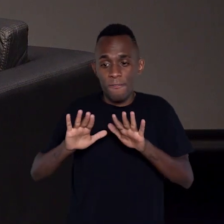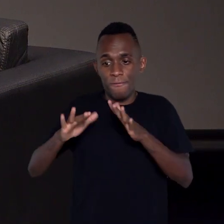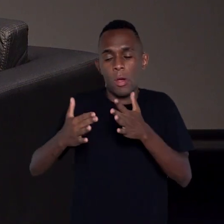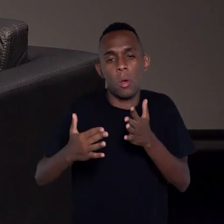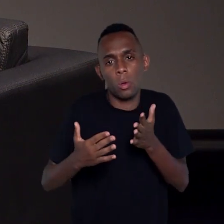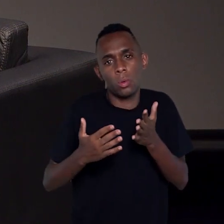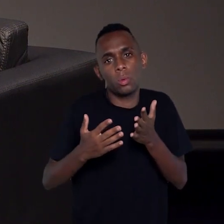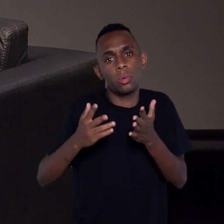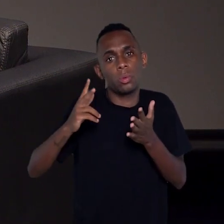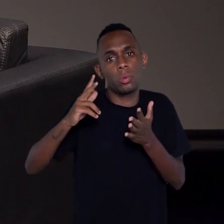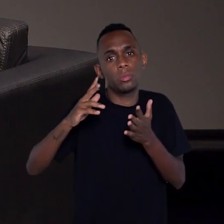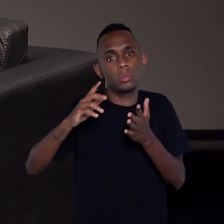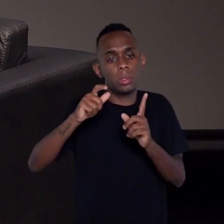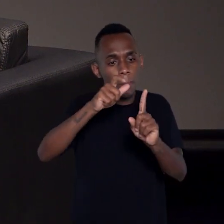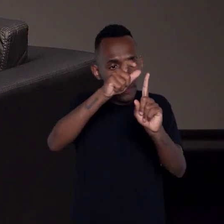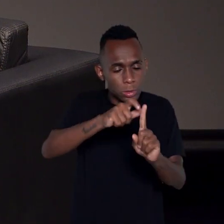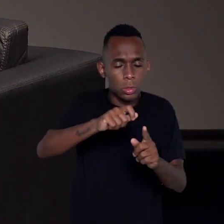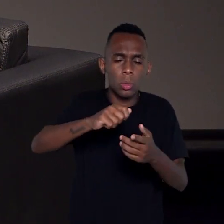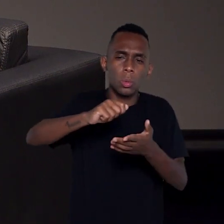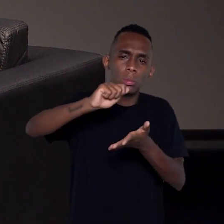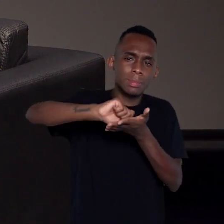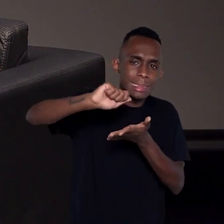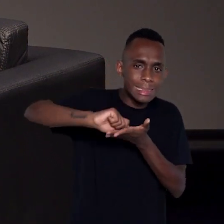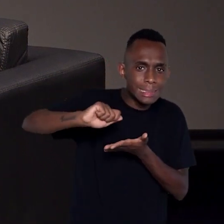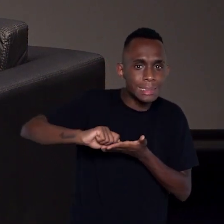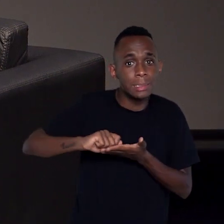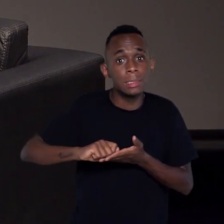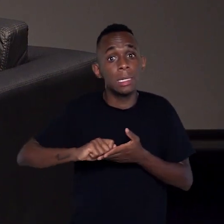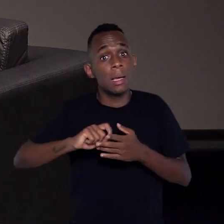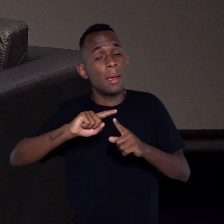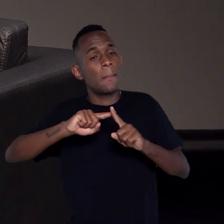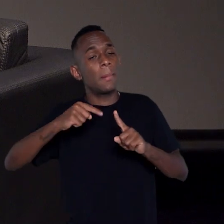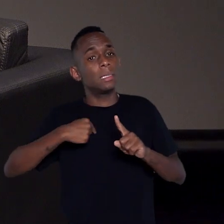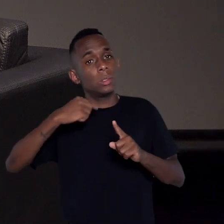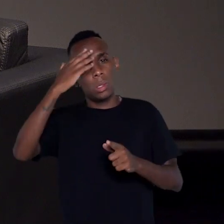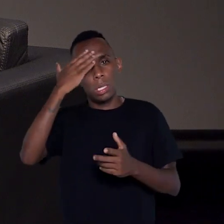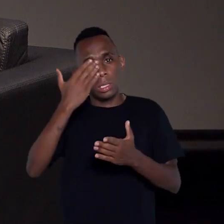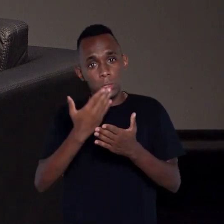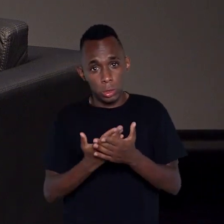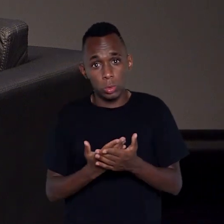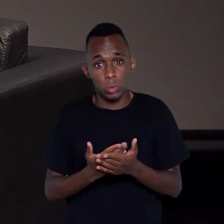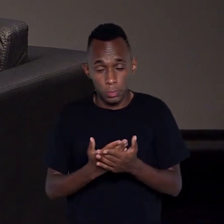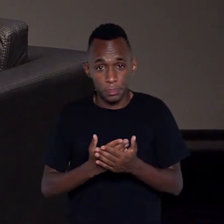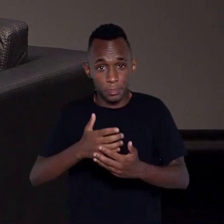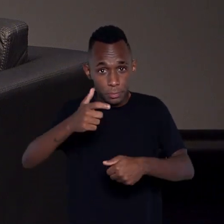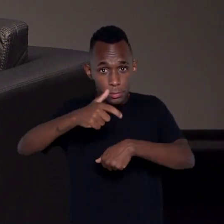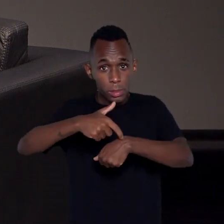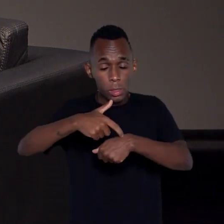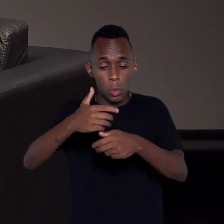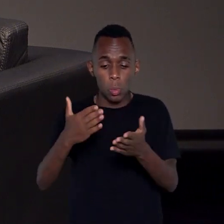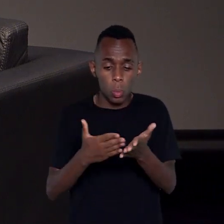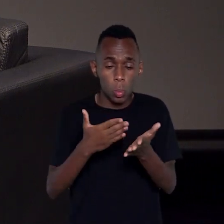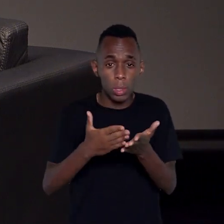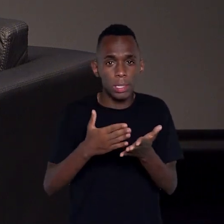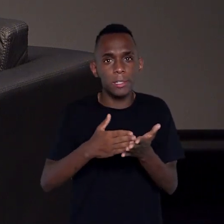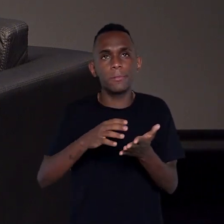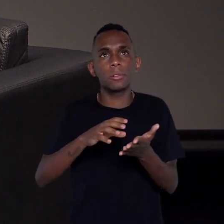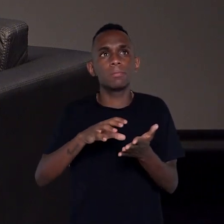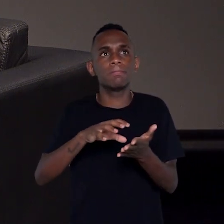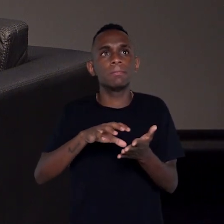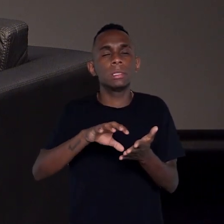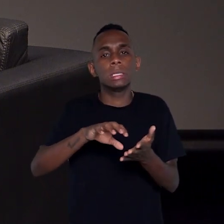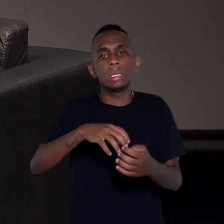da história, mas eu acho que nessa rede, nessa equação, o livro só